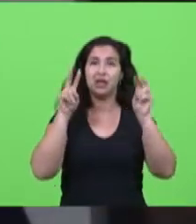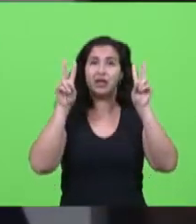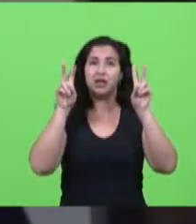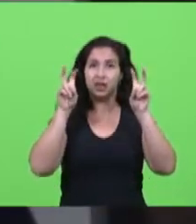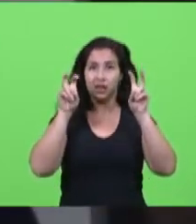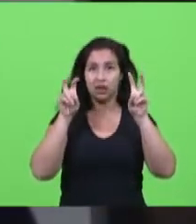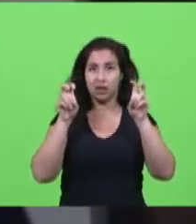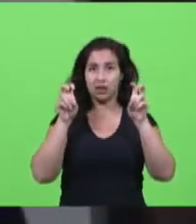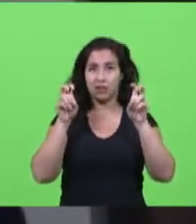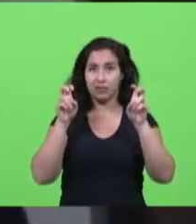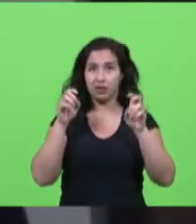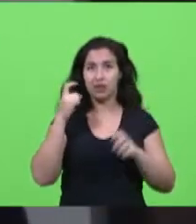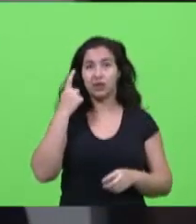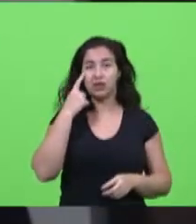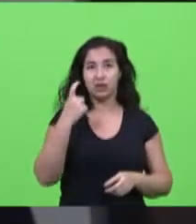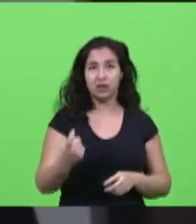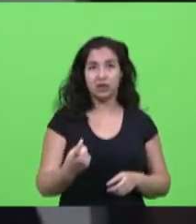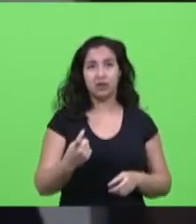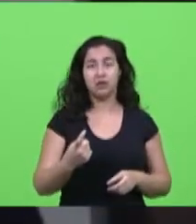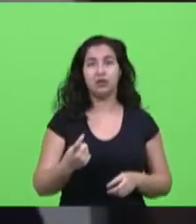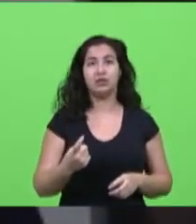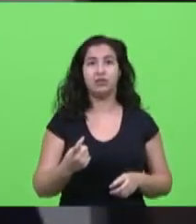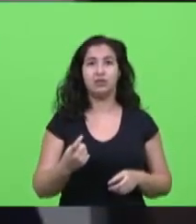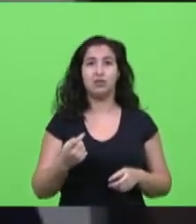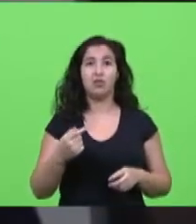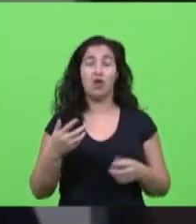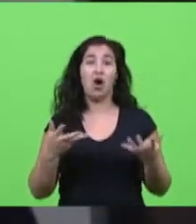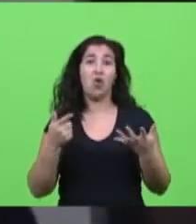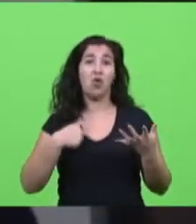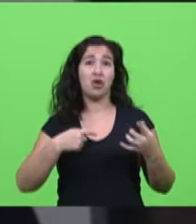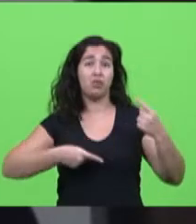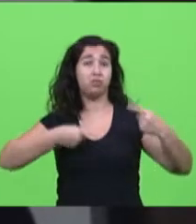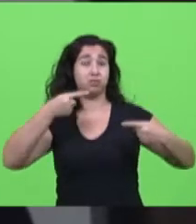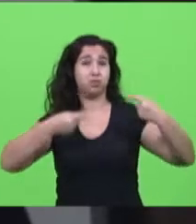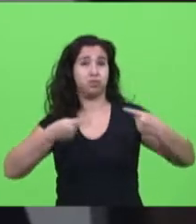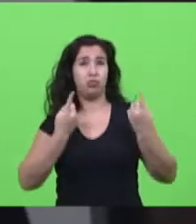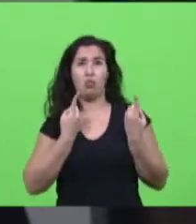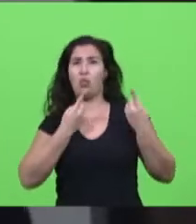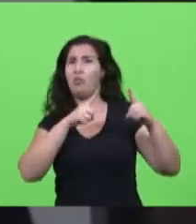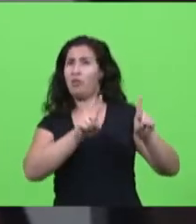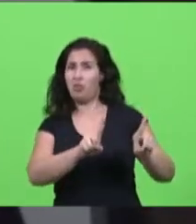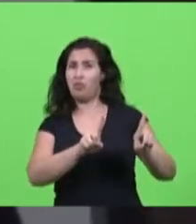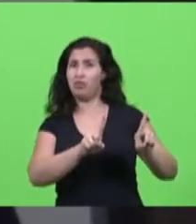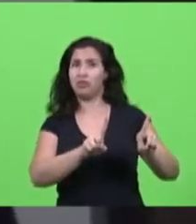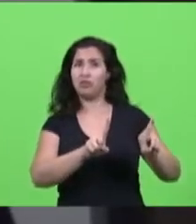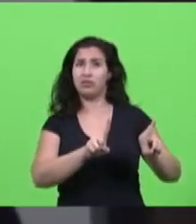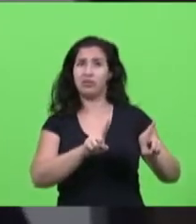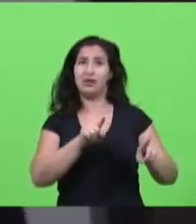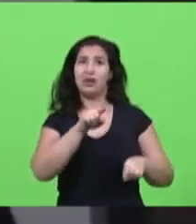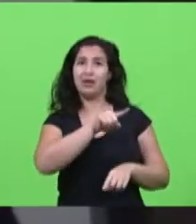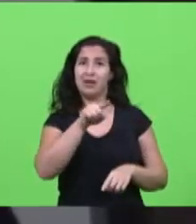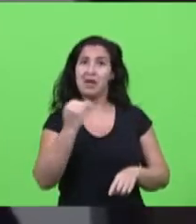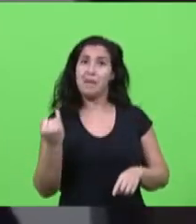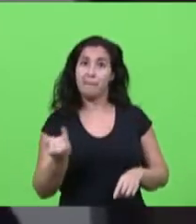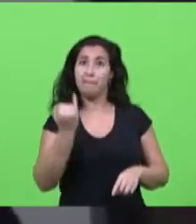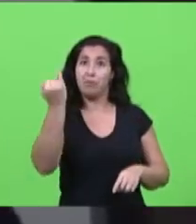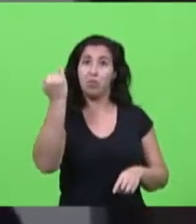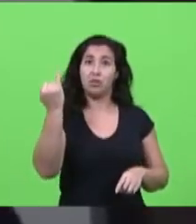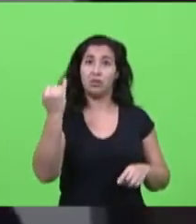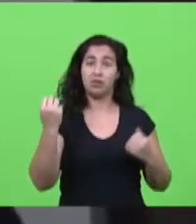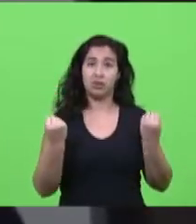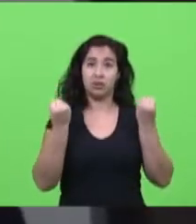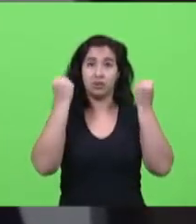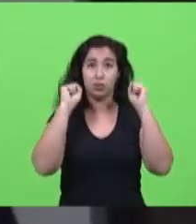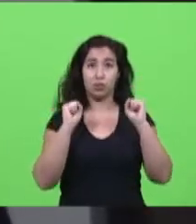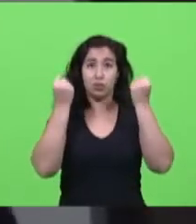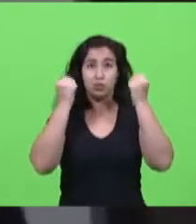técnicos. Deputado Fernando, eu não estou aqui discutindo ou sendo contrário à importância da prática da saúde,